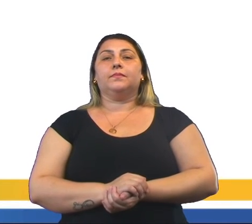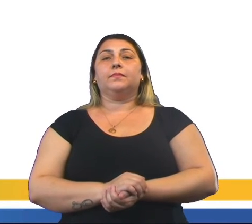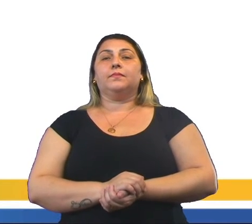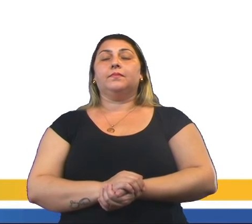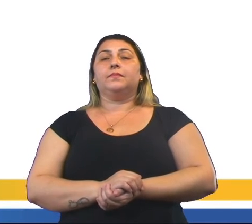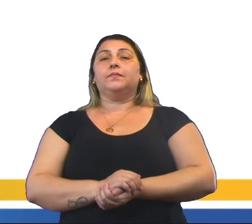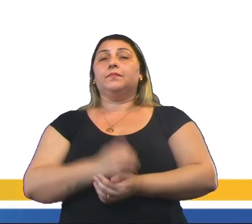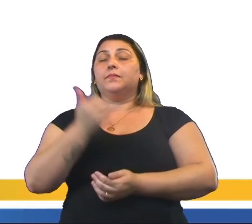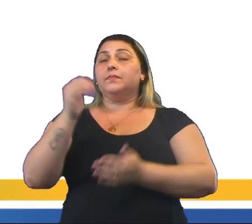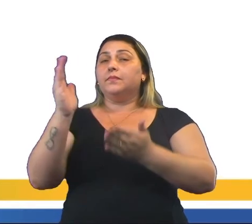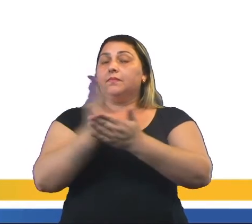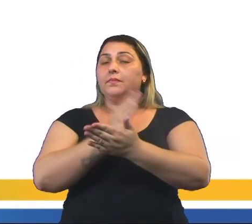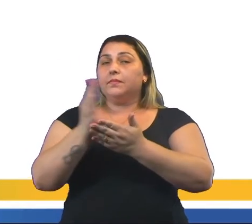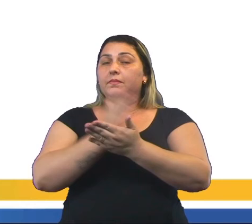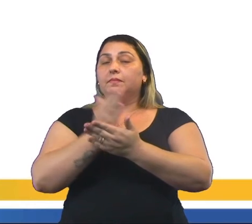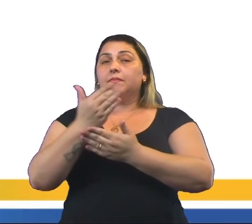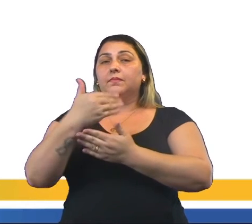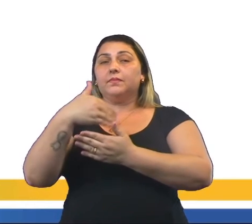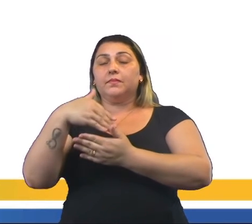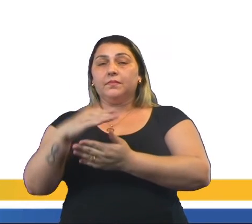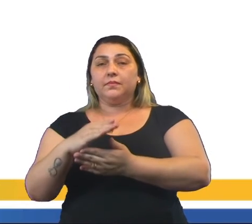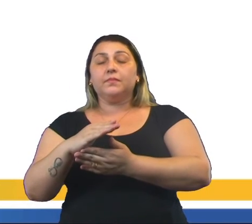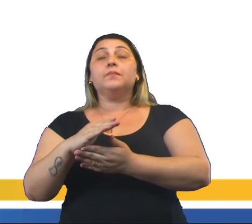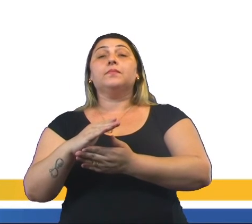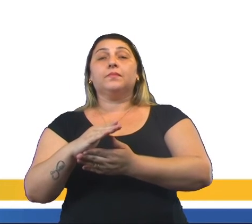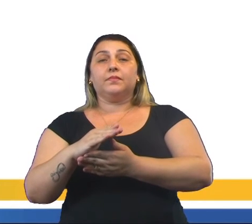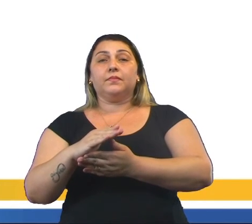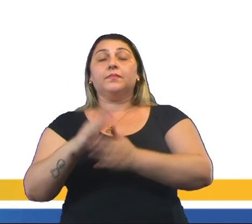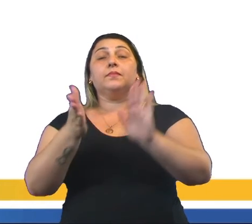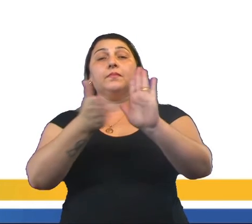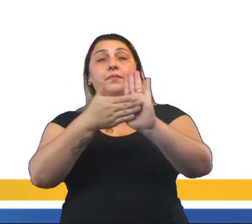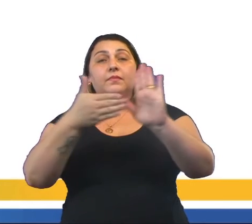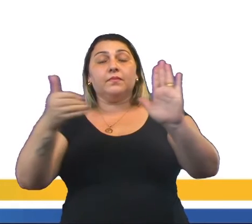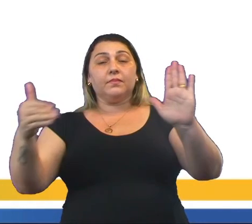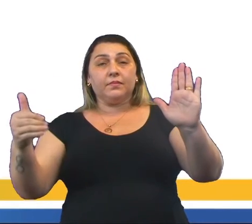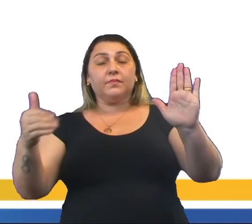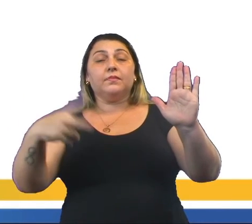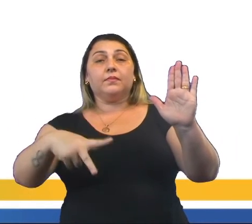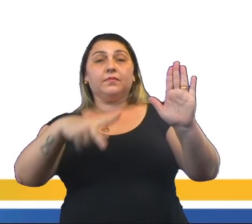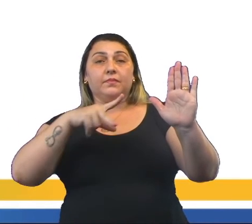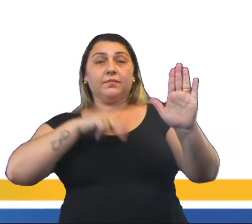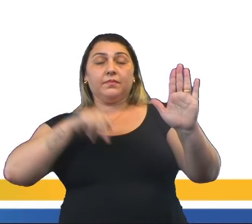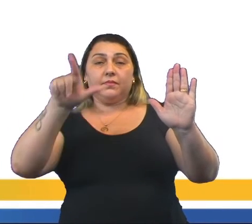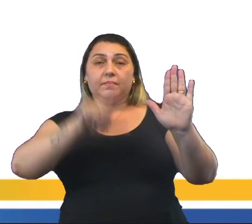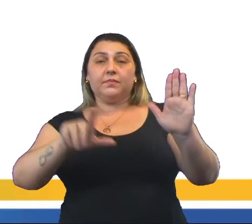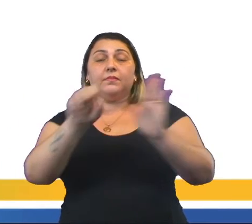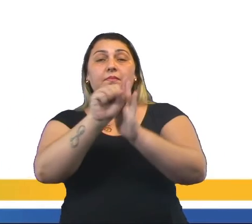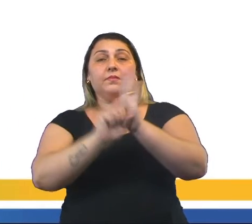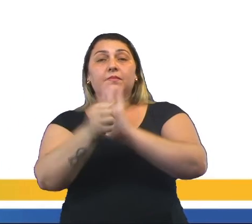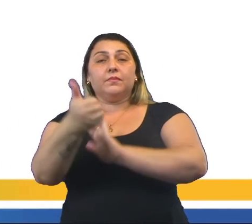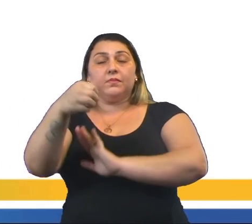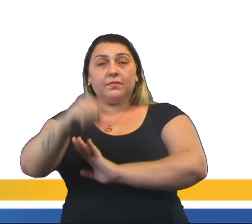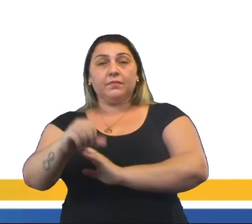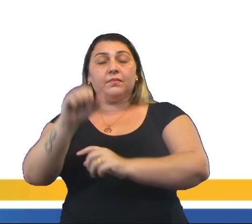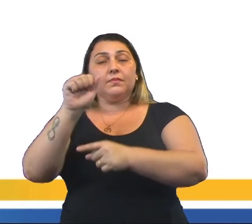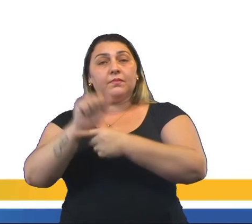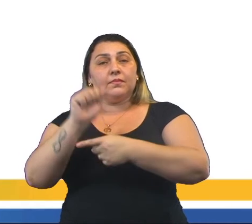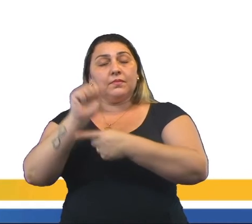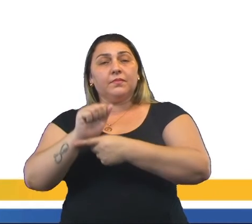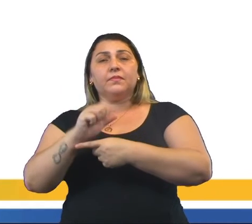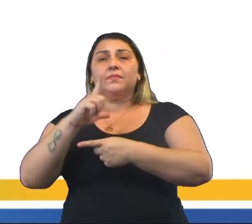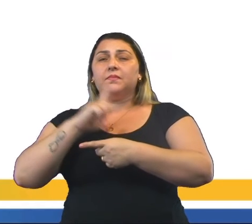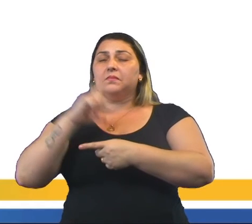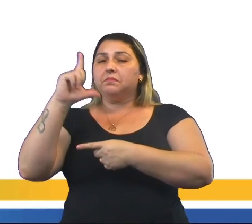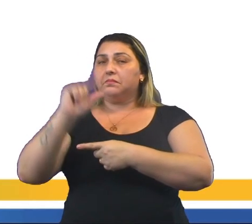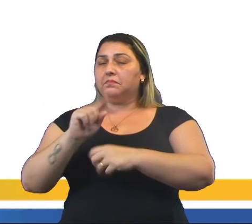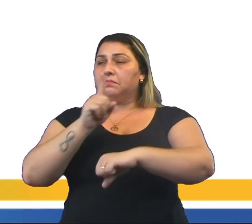Questão. Alguns dos maiores expoentes da estética romântica em Portugal no século XIX foram. Como nós temos pouco